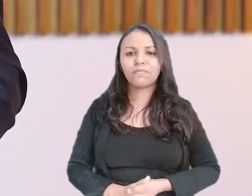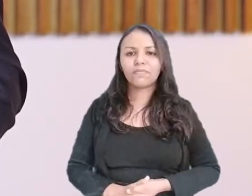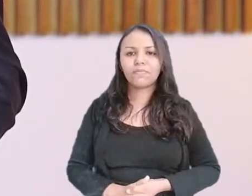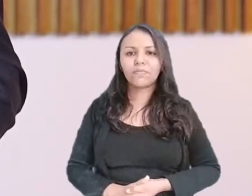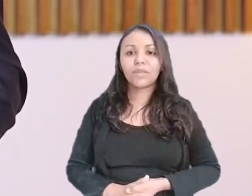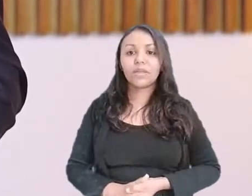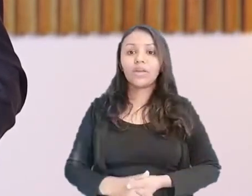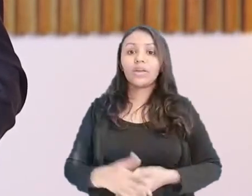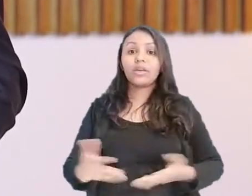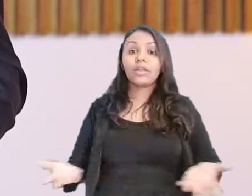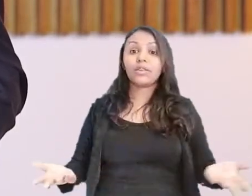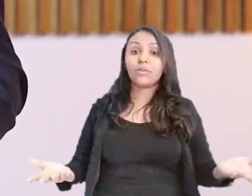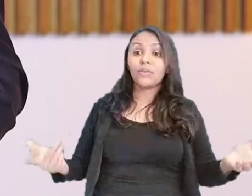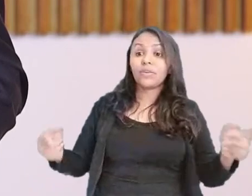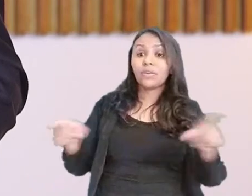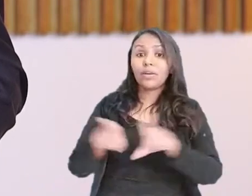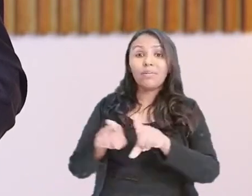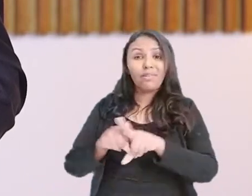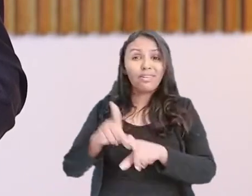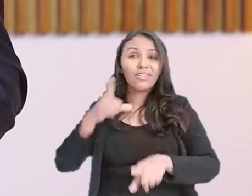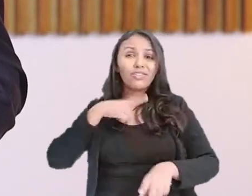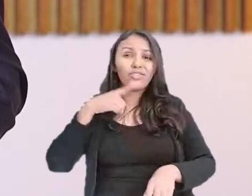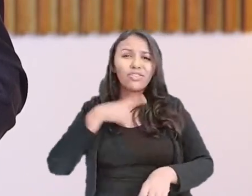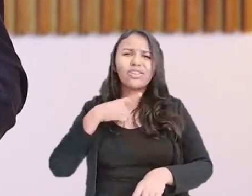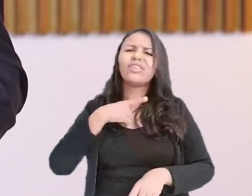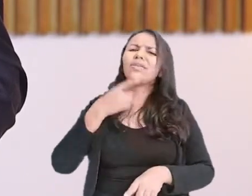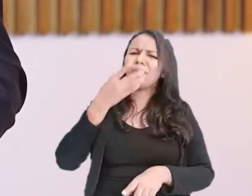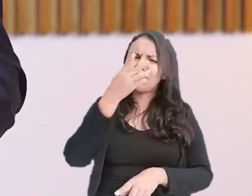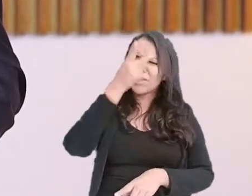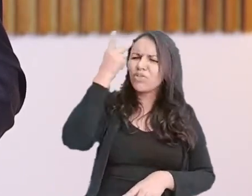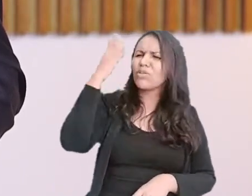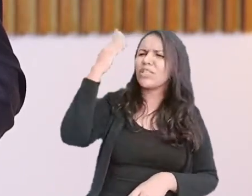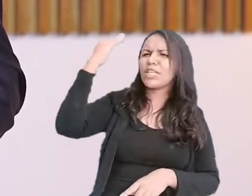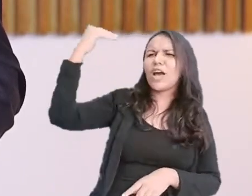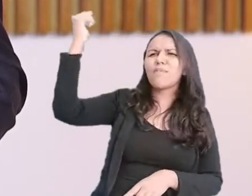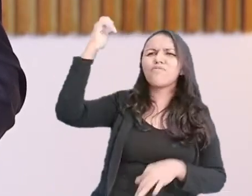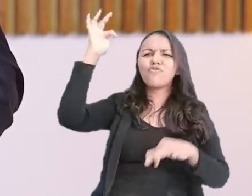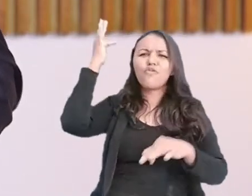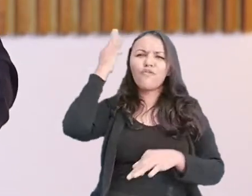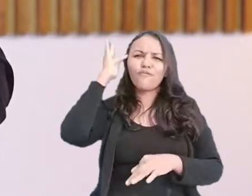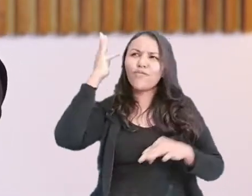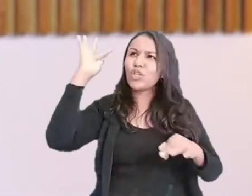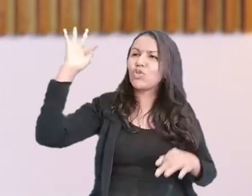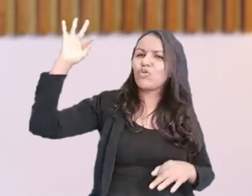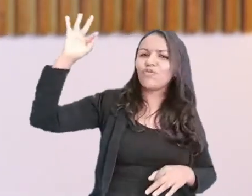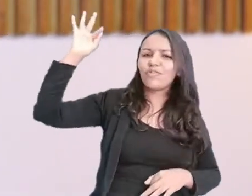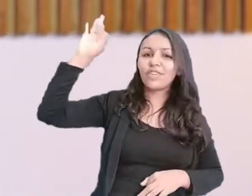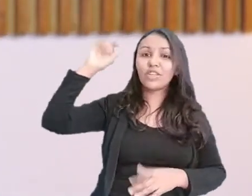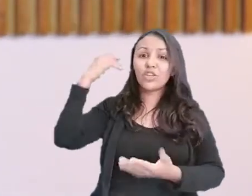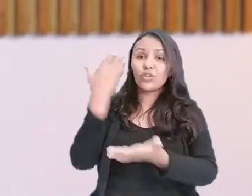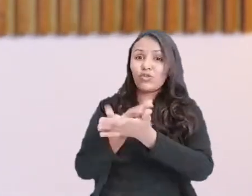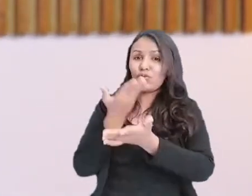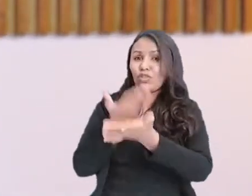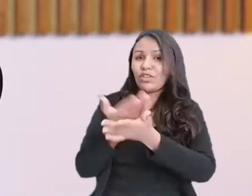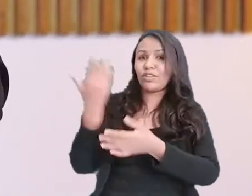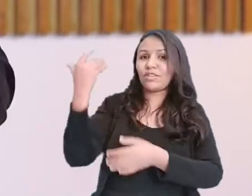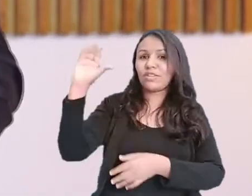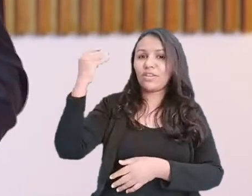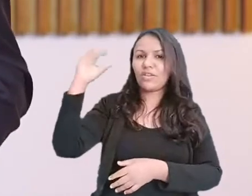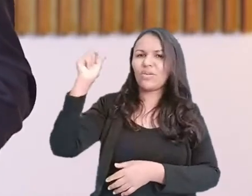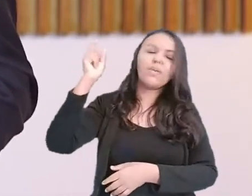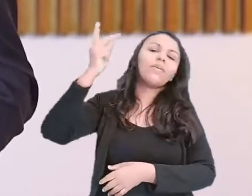haviam também homens sábios, filósofos, estudantes da ciência, pessoas que desfaziam as